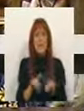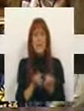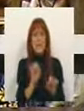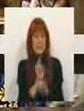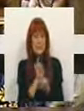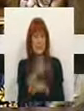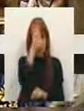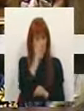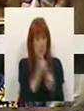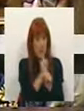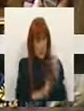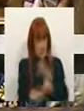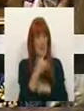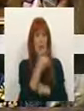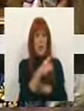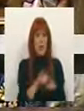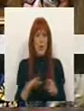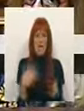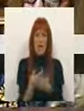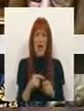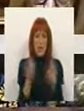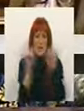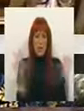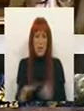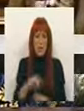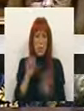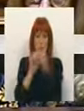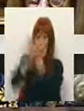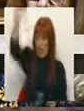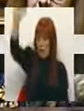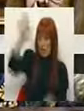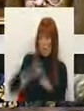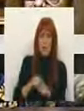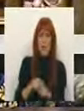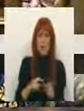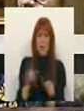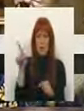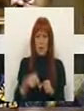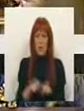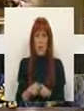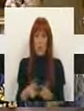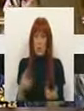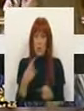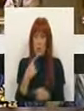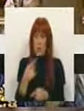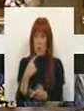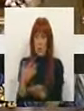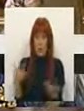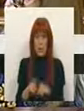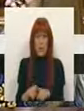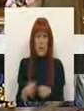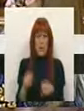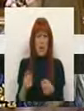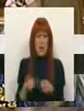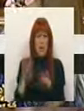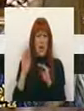seu Ministério do Trabalho, da oferta do Sistema Nacional de Qualificações, risco, aliás, frequentemente apontado, afastaria